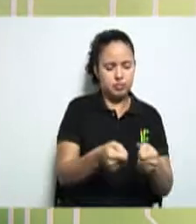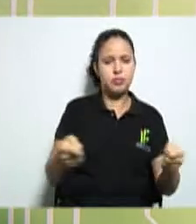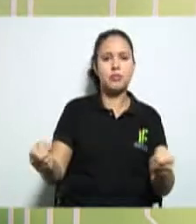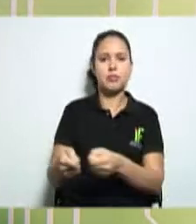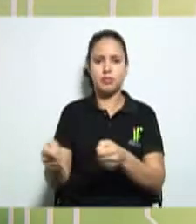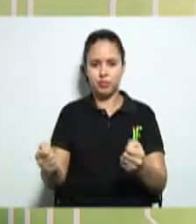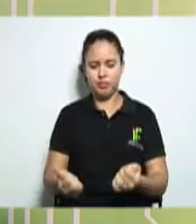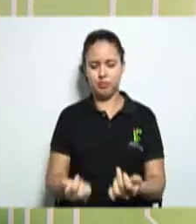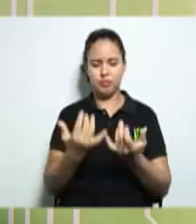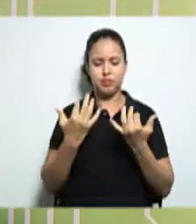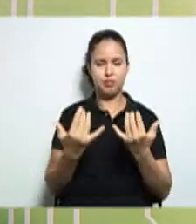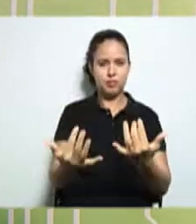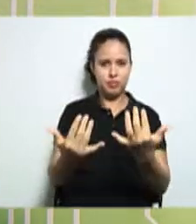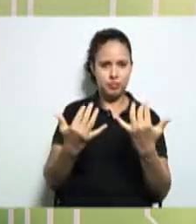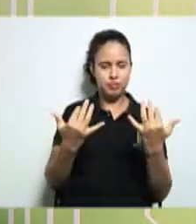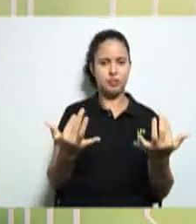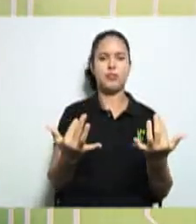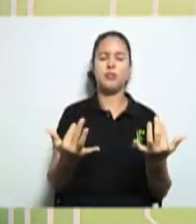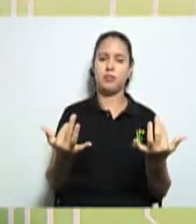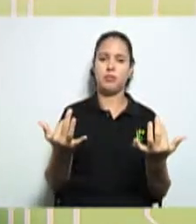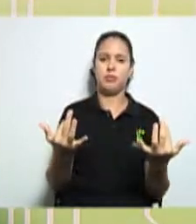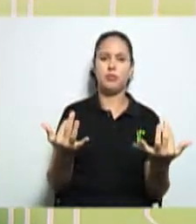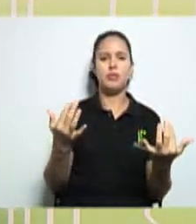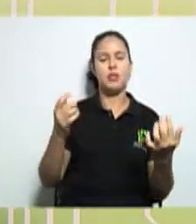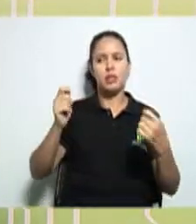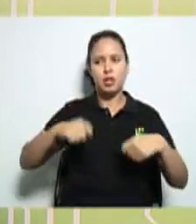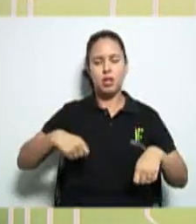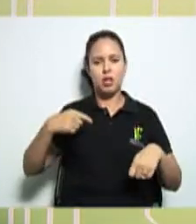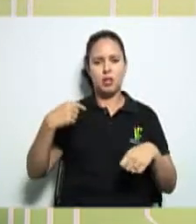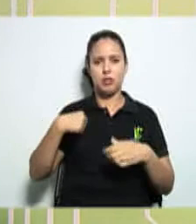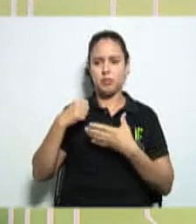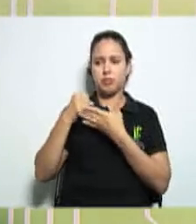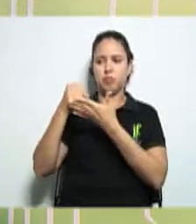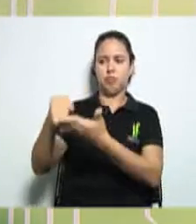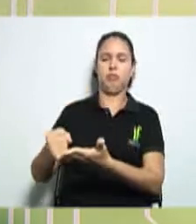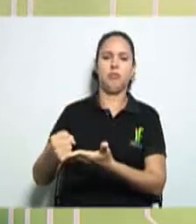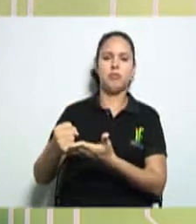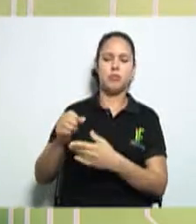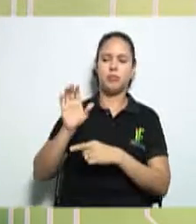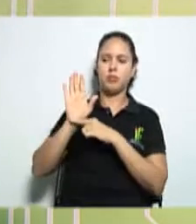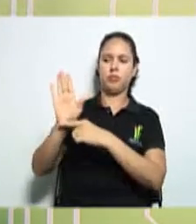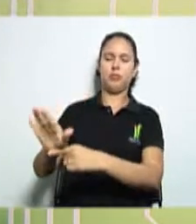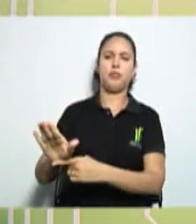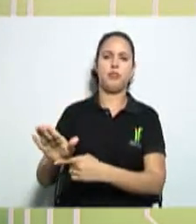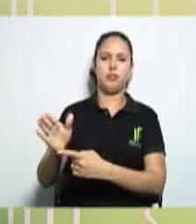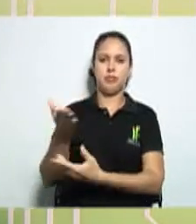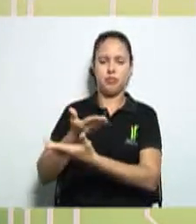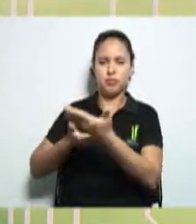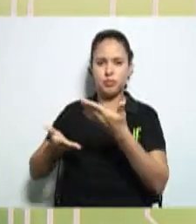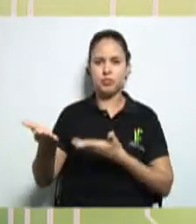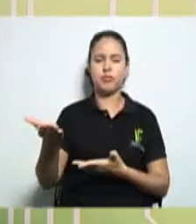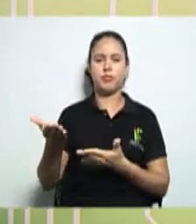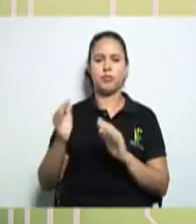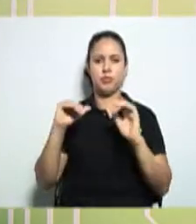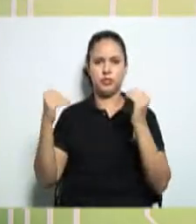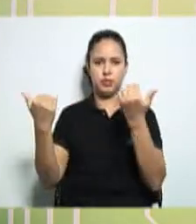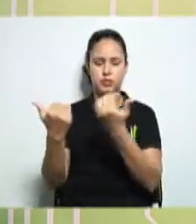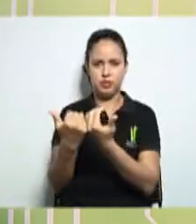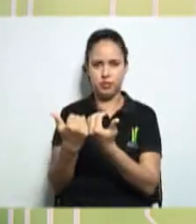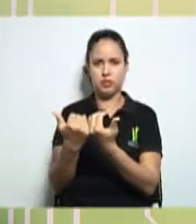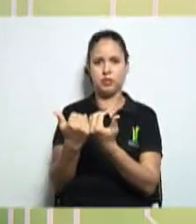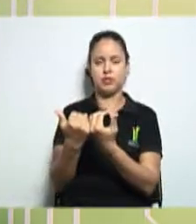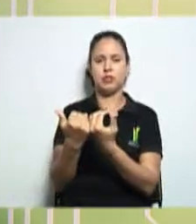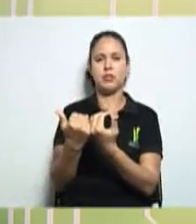prestando um serviço, eu utilizo produtos para prestar um serviço, mas o que eu vou estar comercializando ali, vou estar oferecendo para o meu